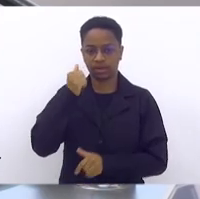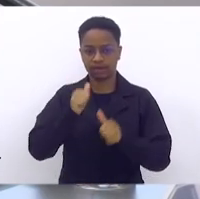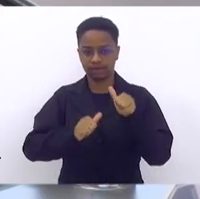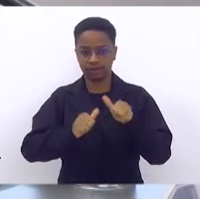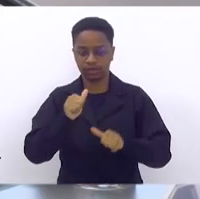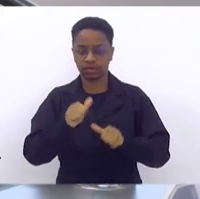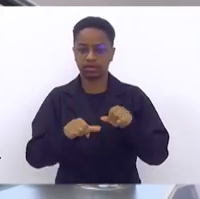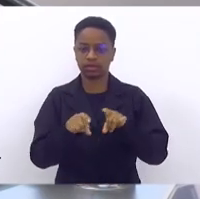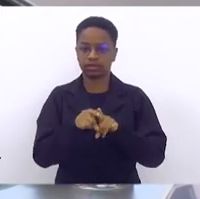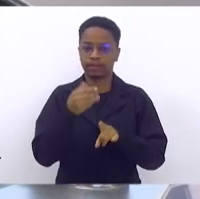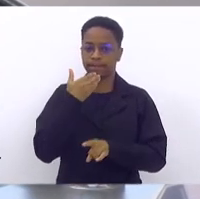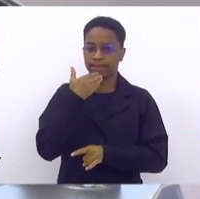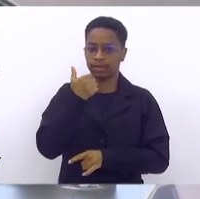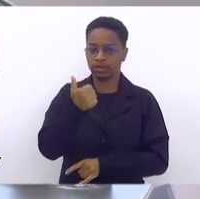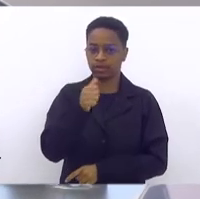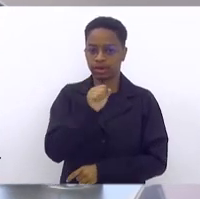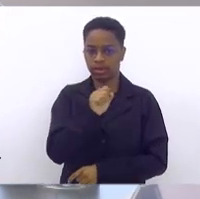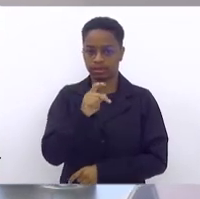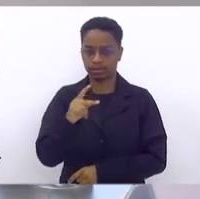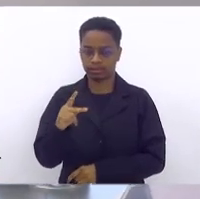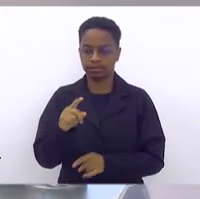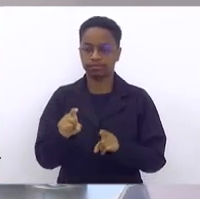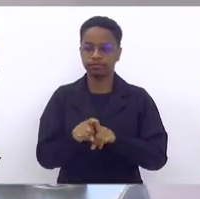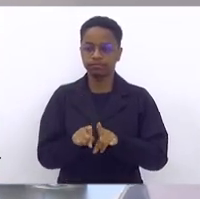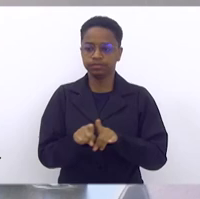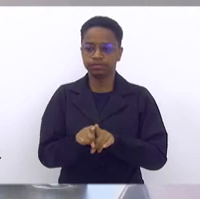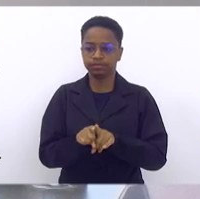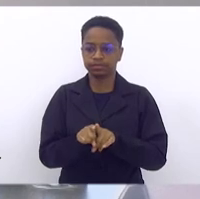melhorar o aplicativo, ou então mesmo, né,